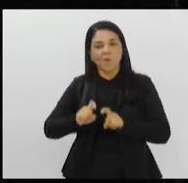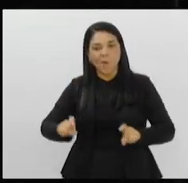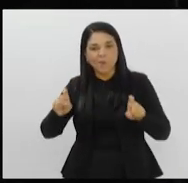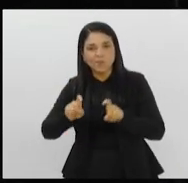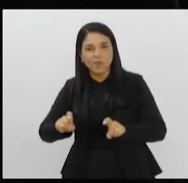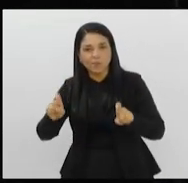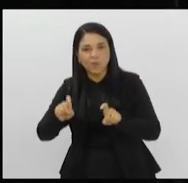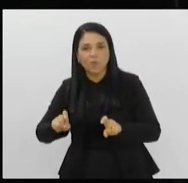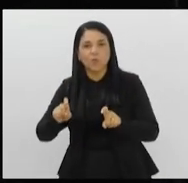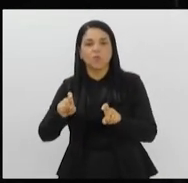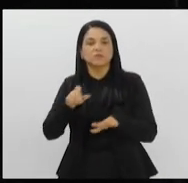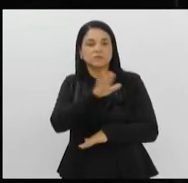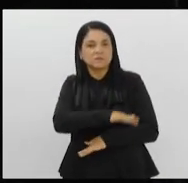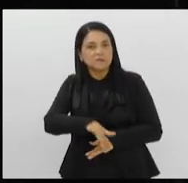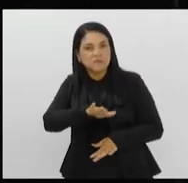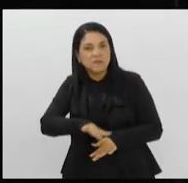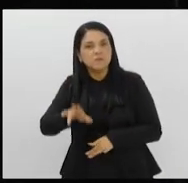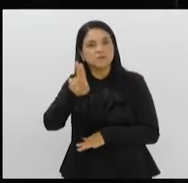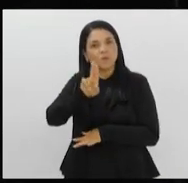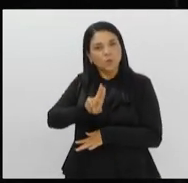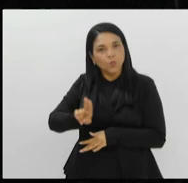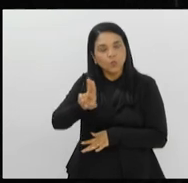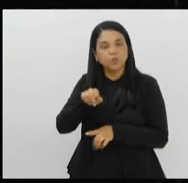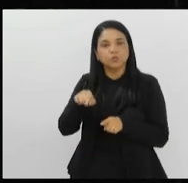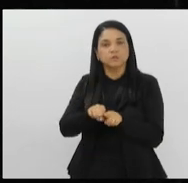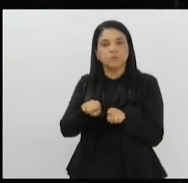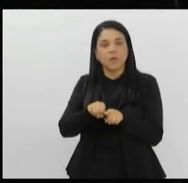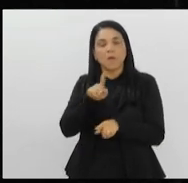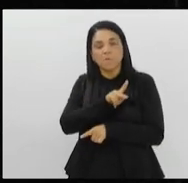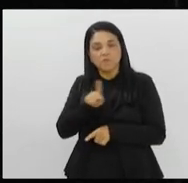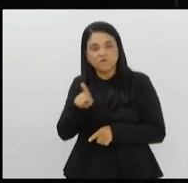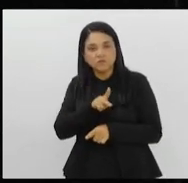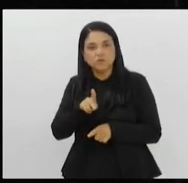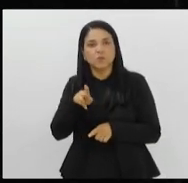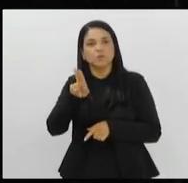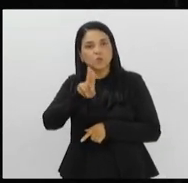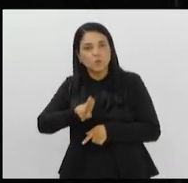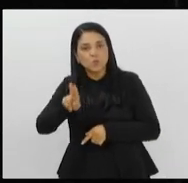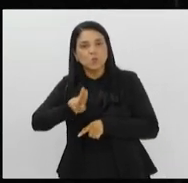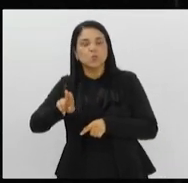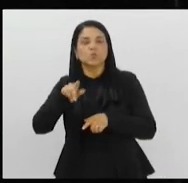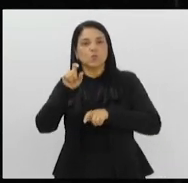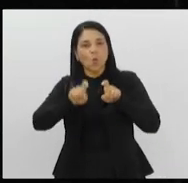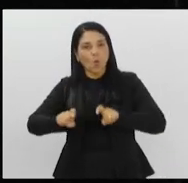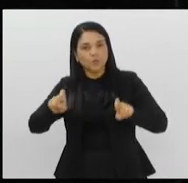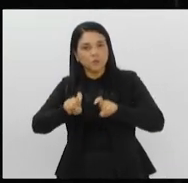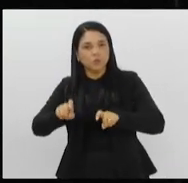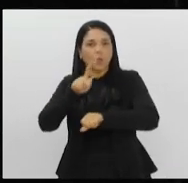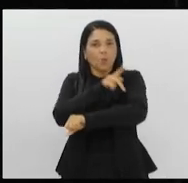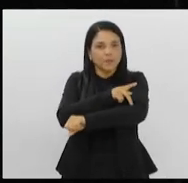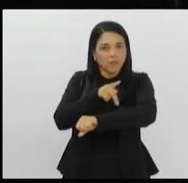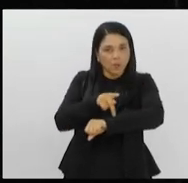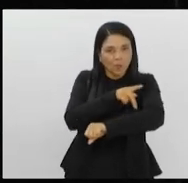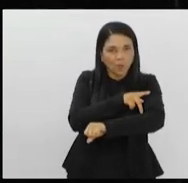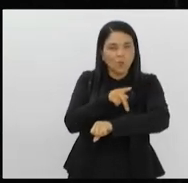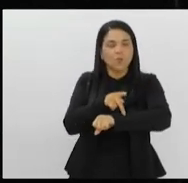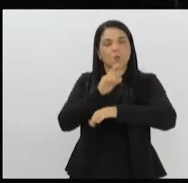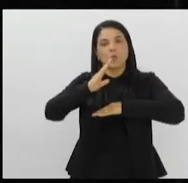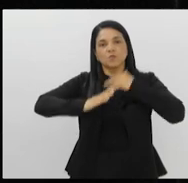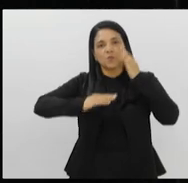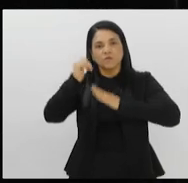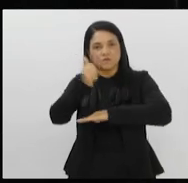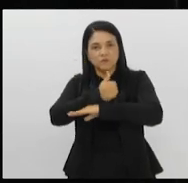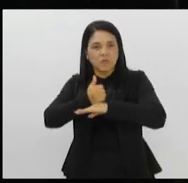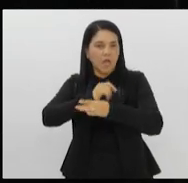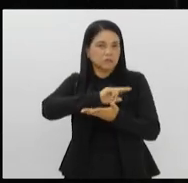para as nossas crianças, também para os professores, pedagogos e todos os profissionais que